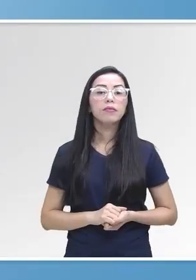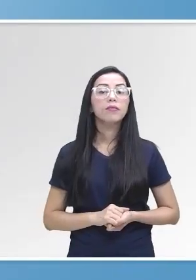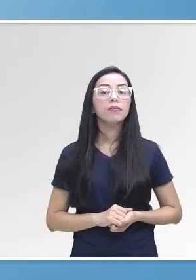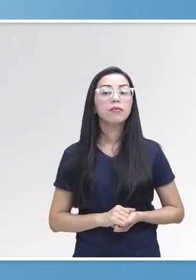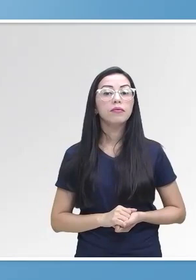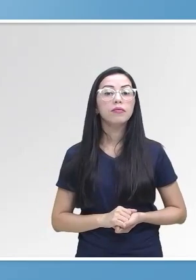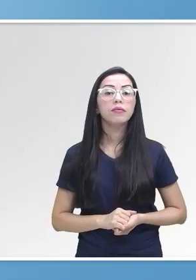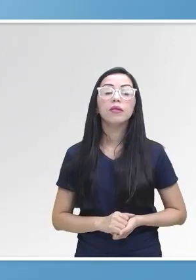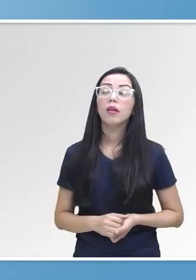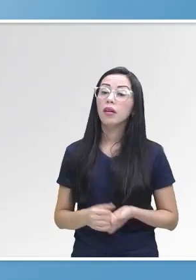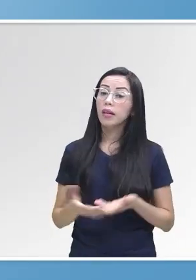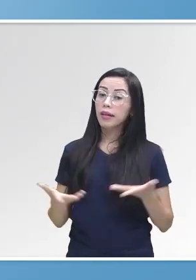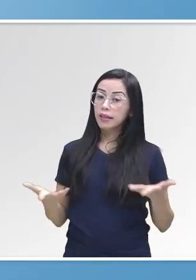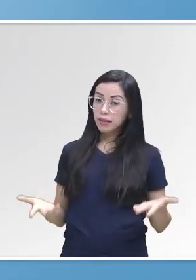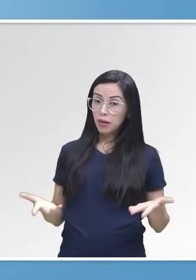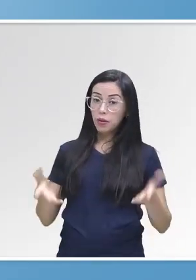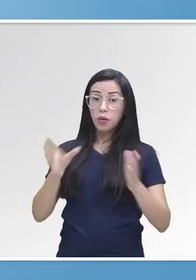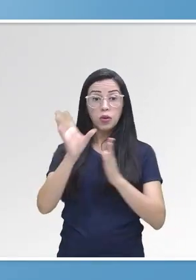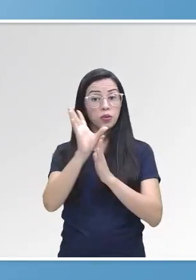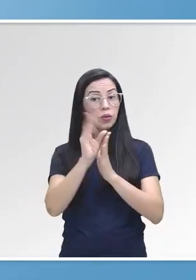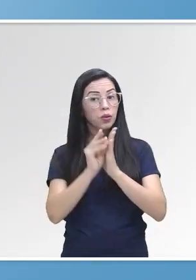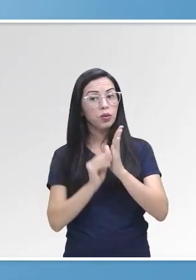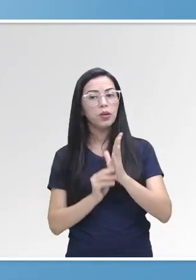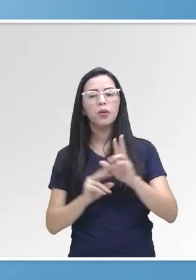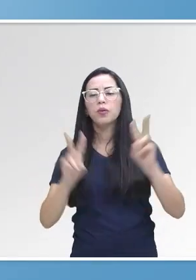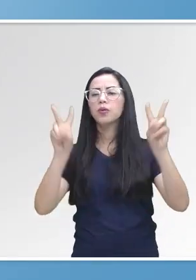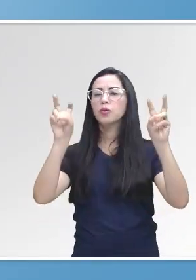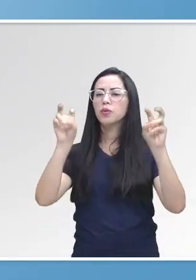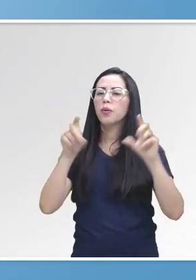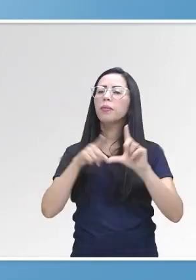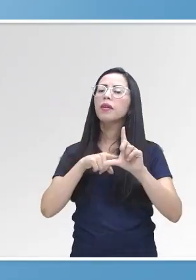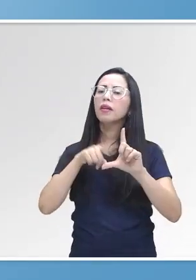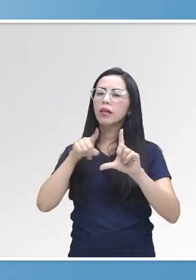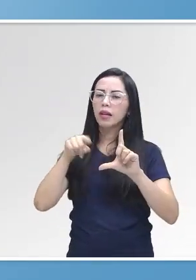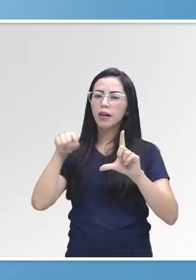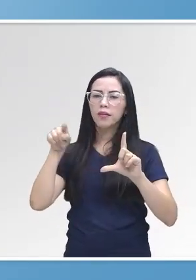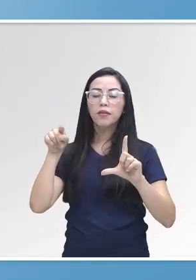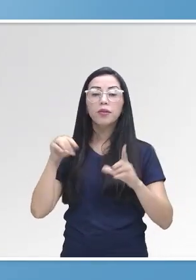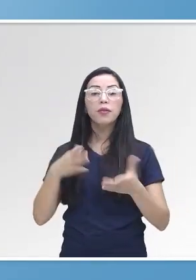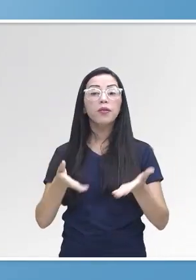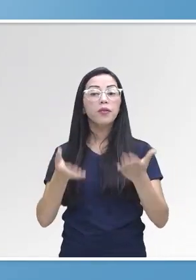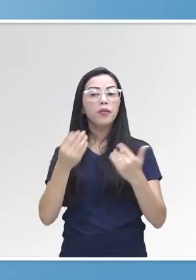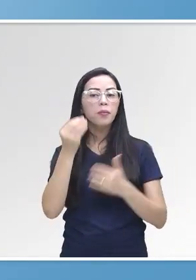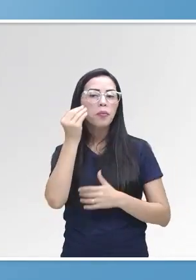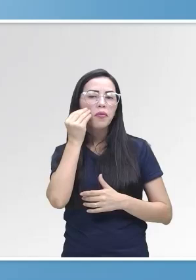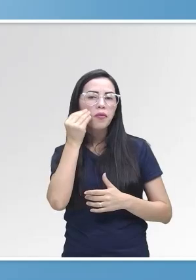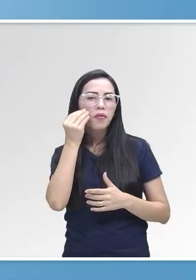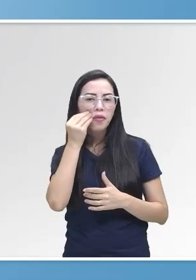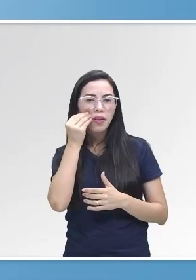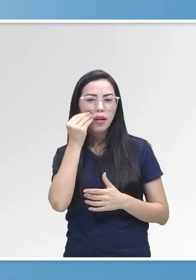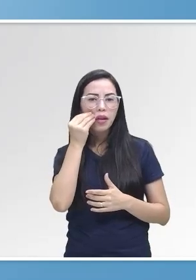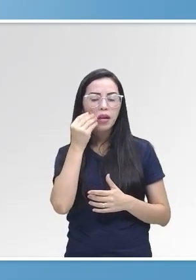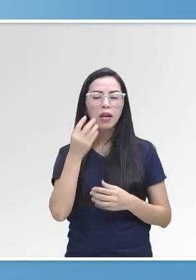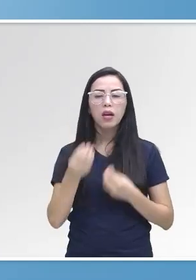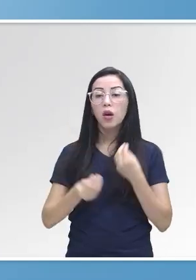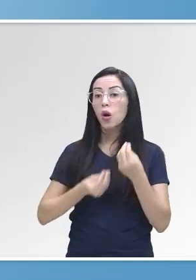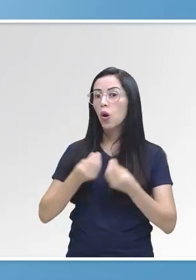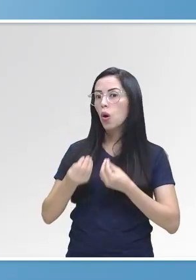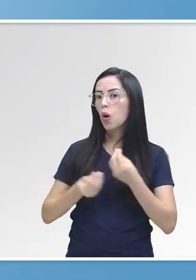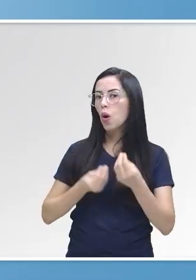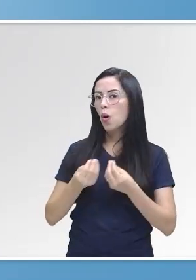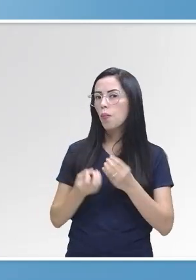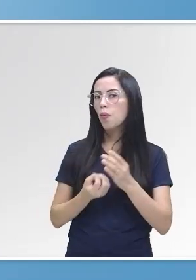Oi e o nosso conteúdo foi sobre gráficos vamos ver as formas que eles podem representar os